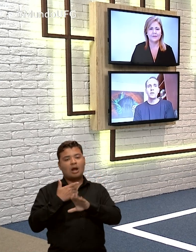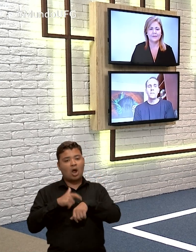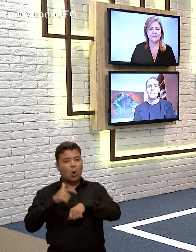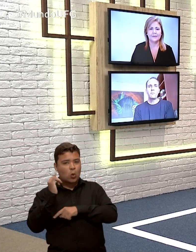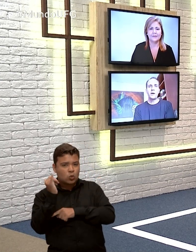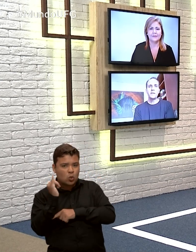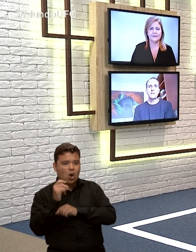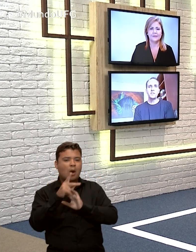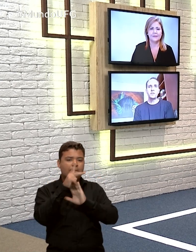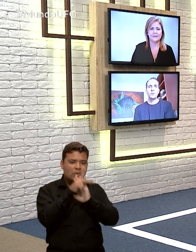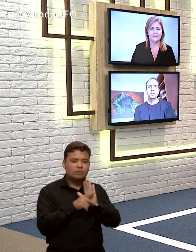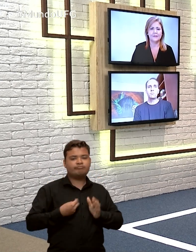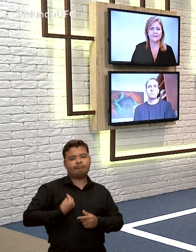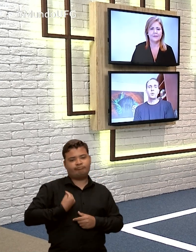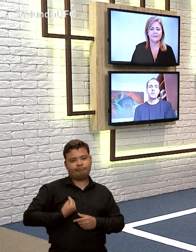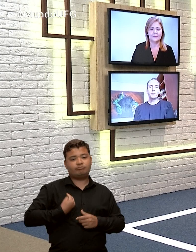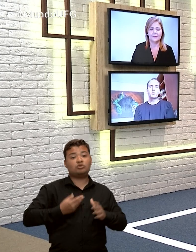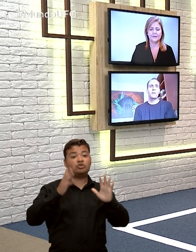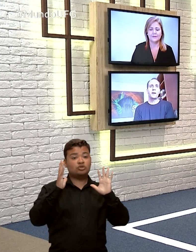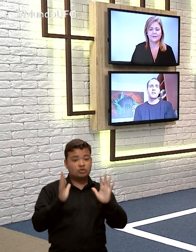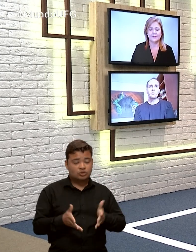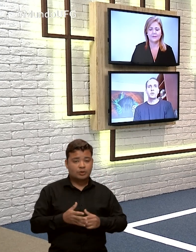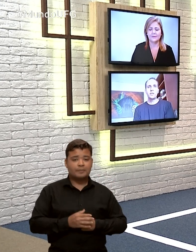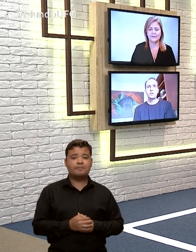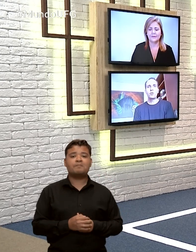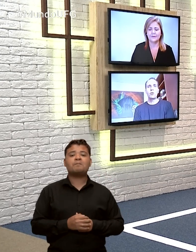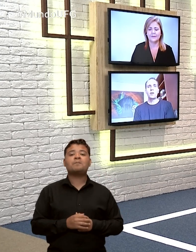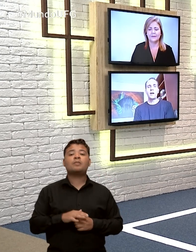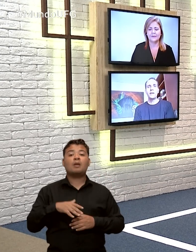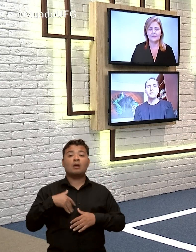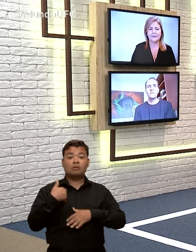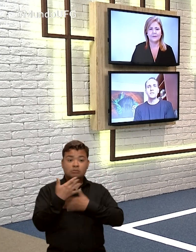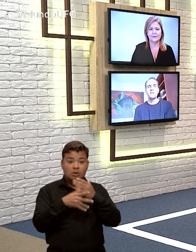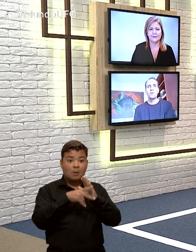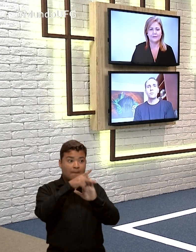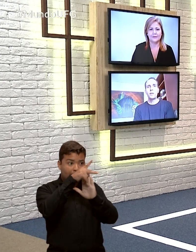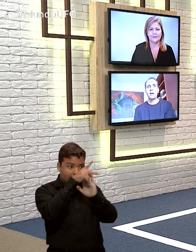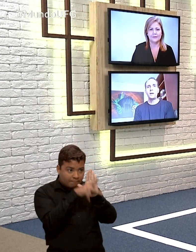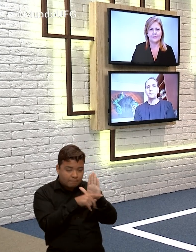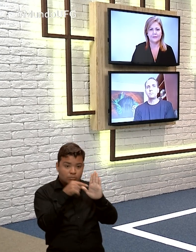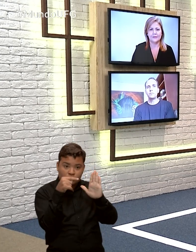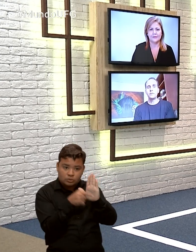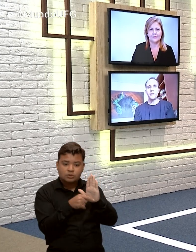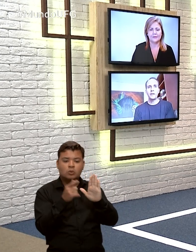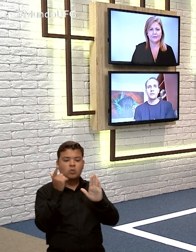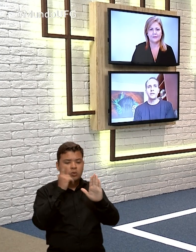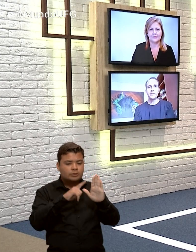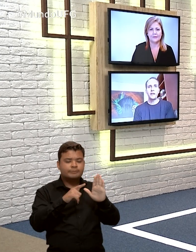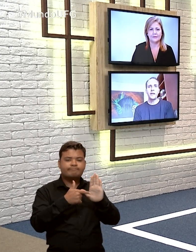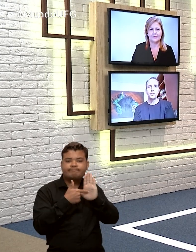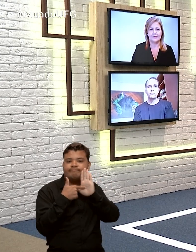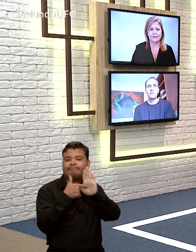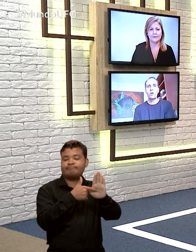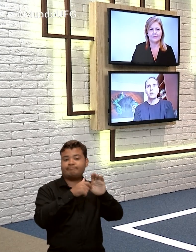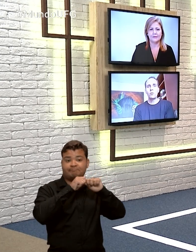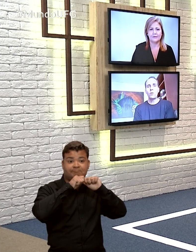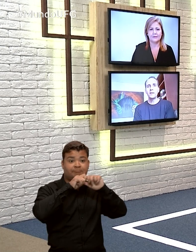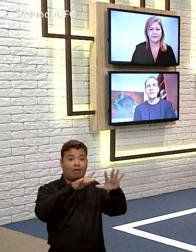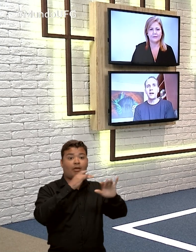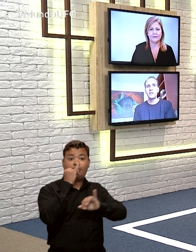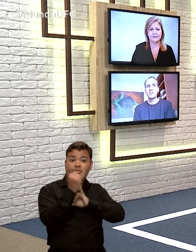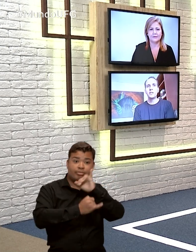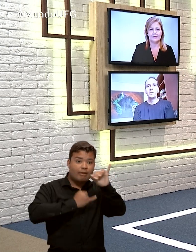projeto, mas nós podermos pegar esse projeto e colocar ele visível para, né, na internet de uma forma